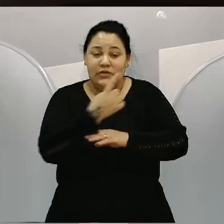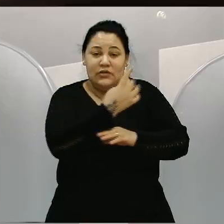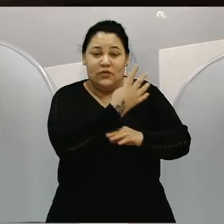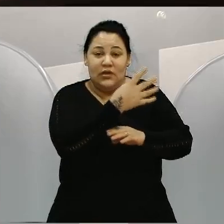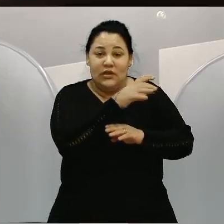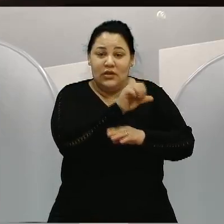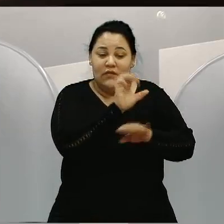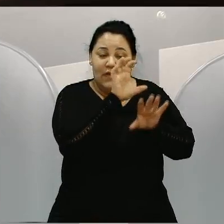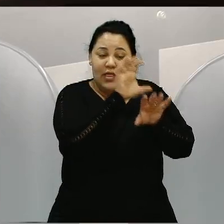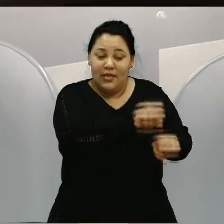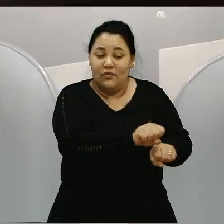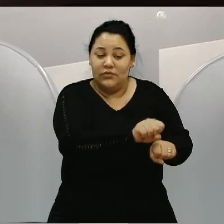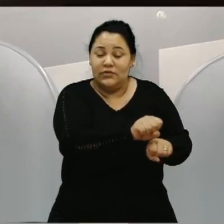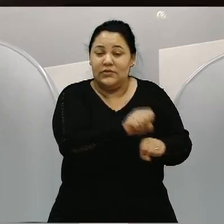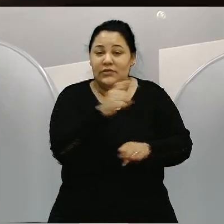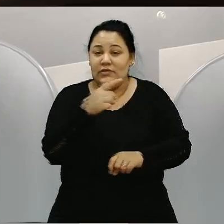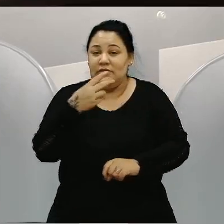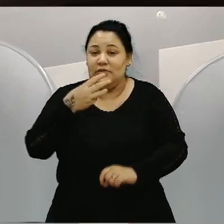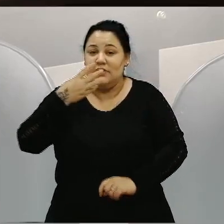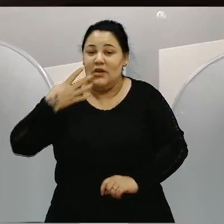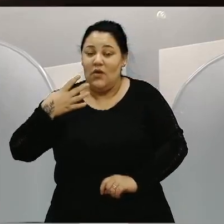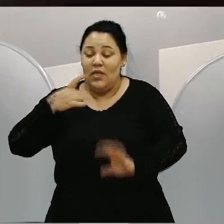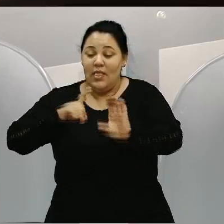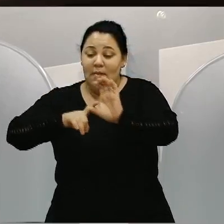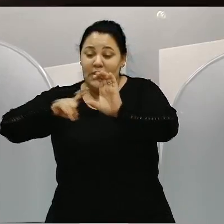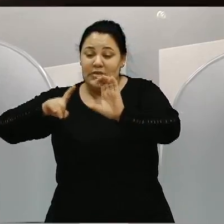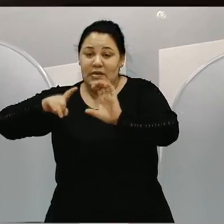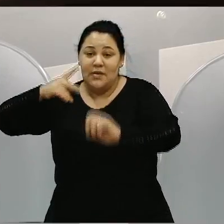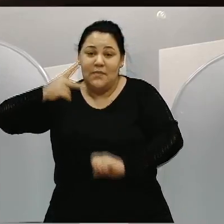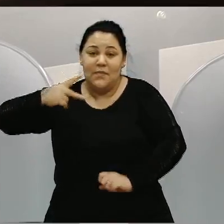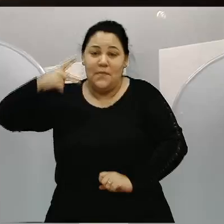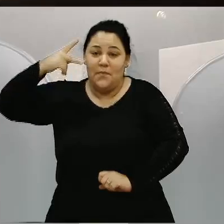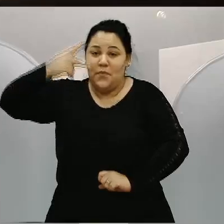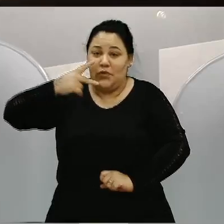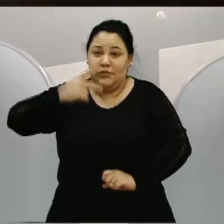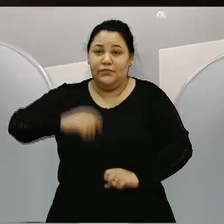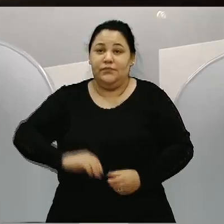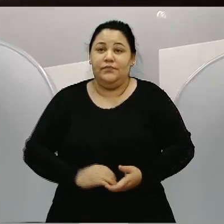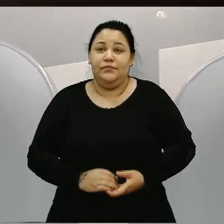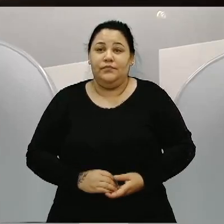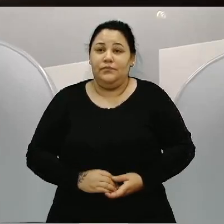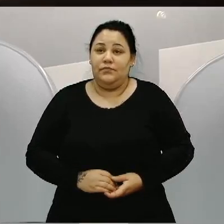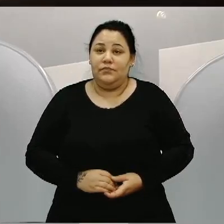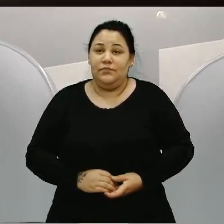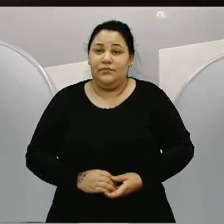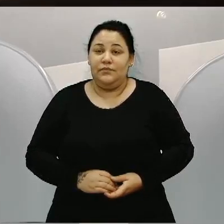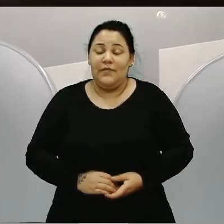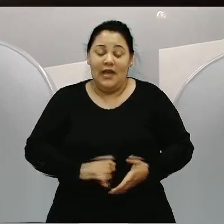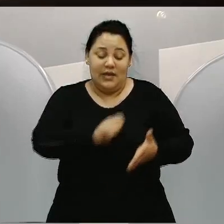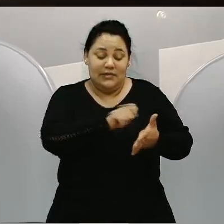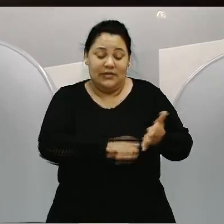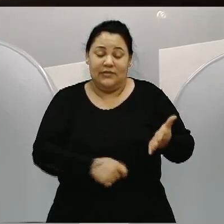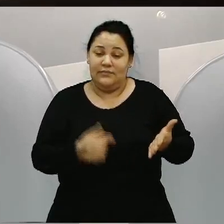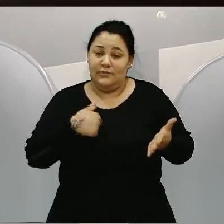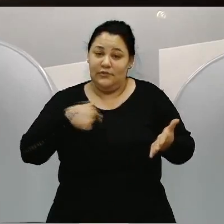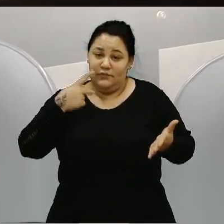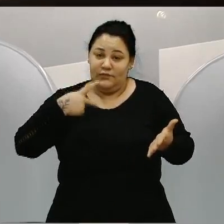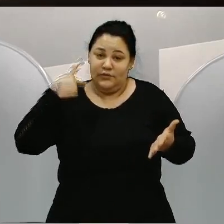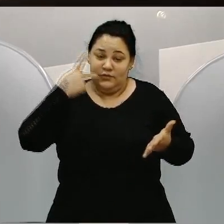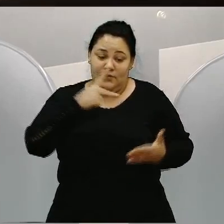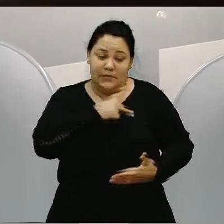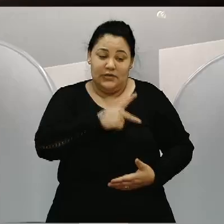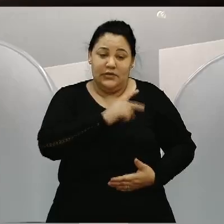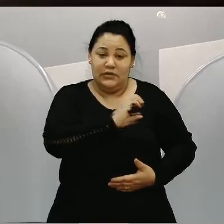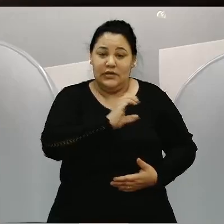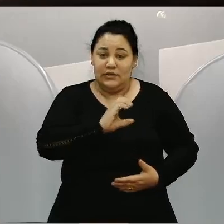da colonização e 134 da emancipação política. Assinado por este vereador presidente da